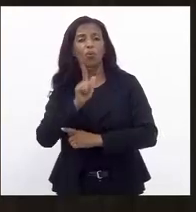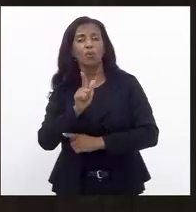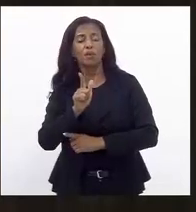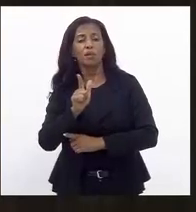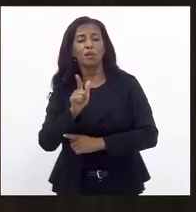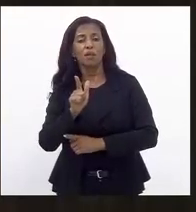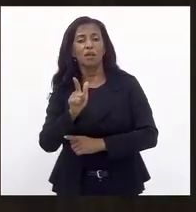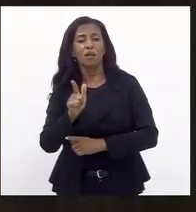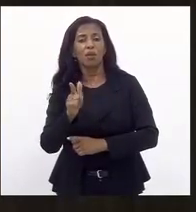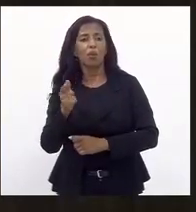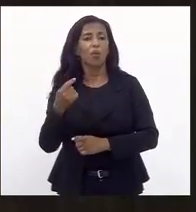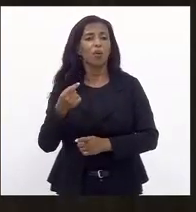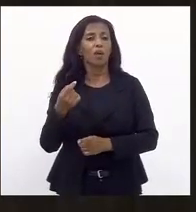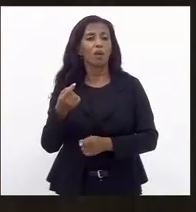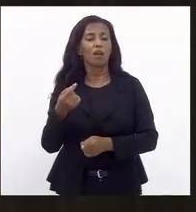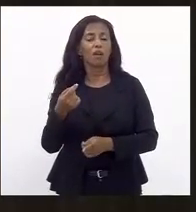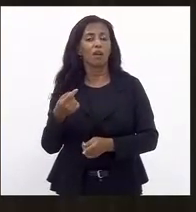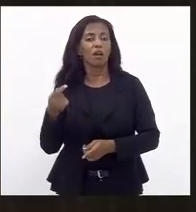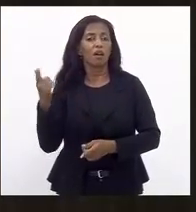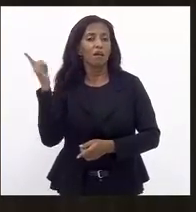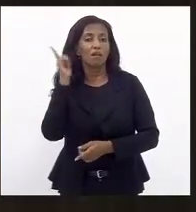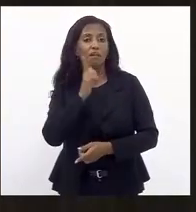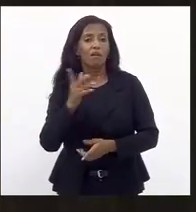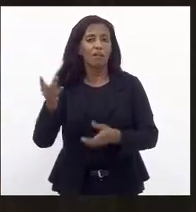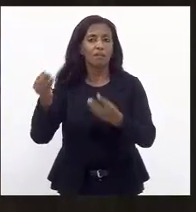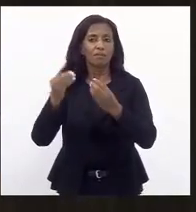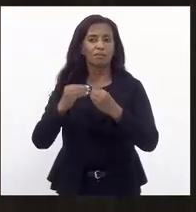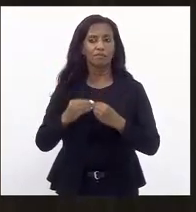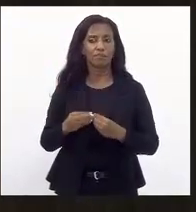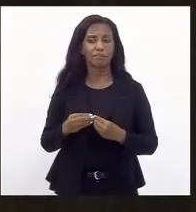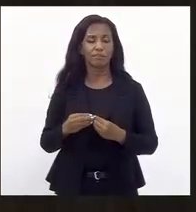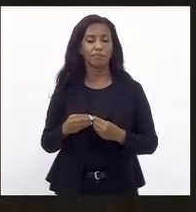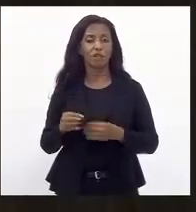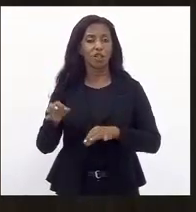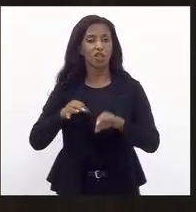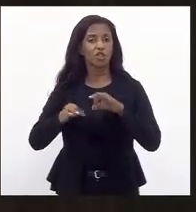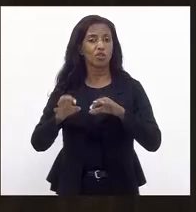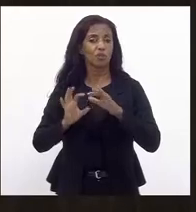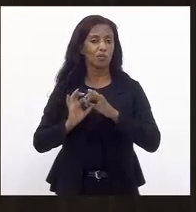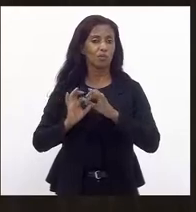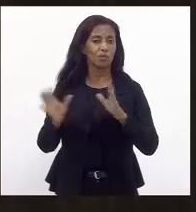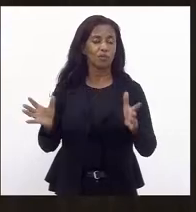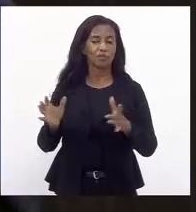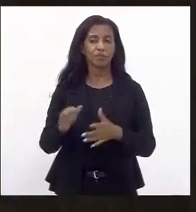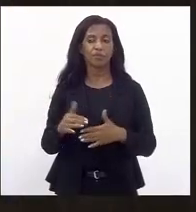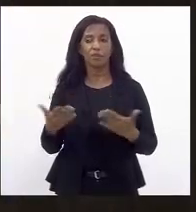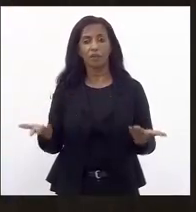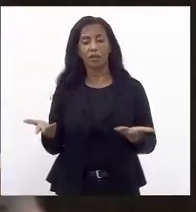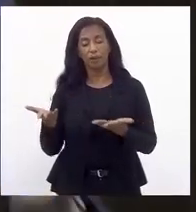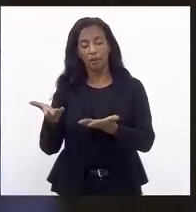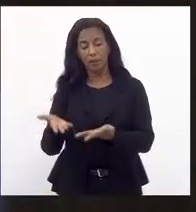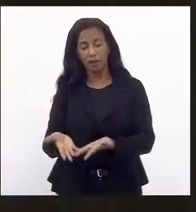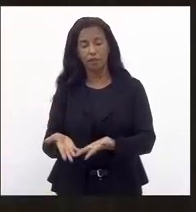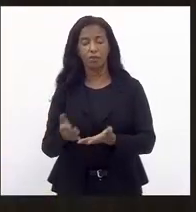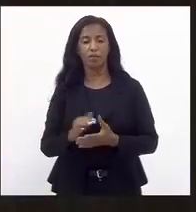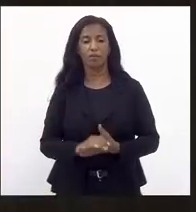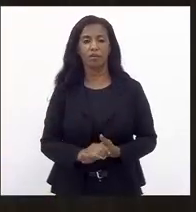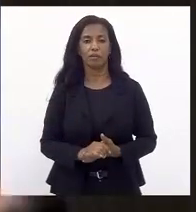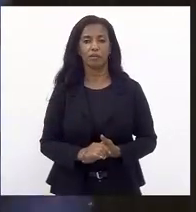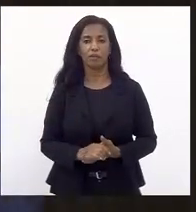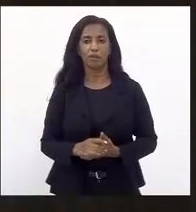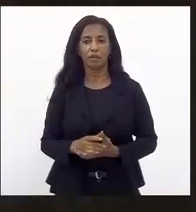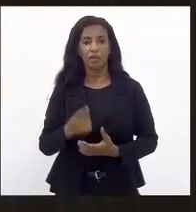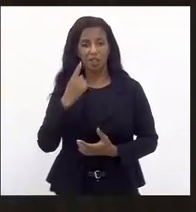o consentimento o consentimento do de forma espontânea então é isto que